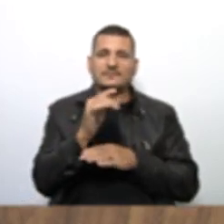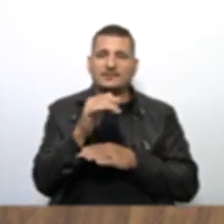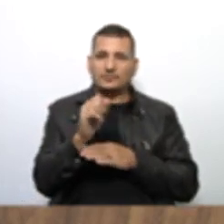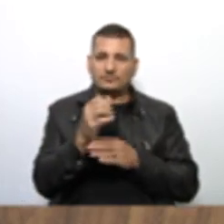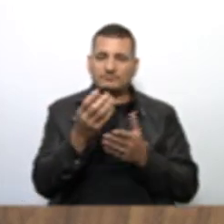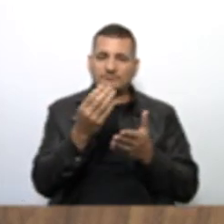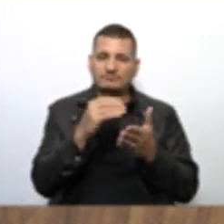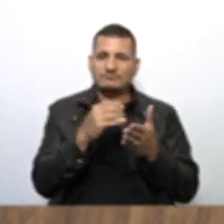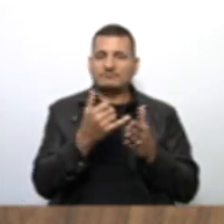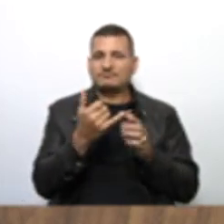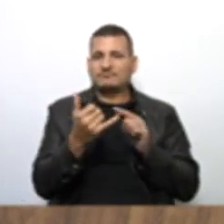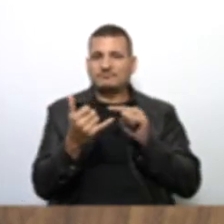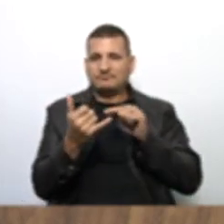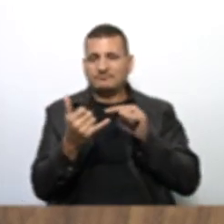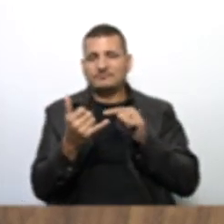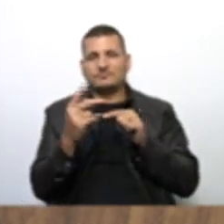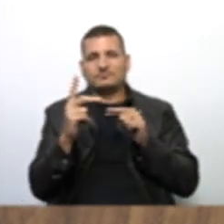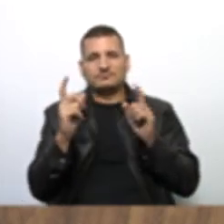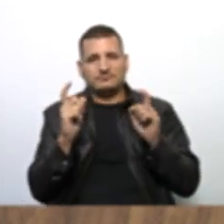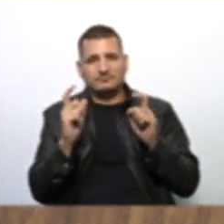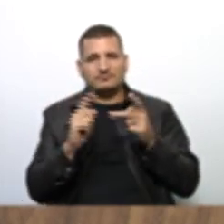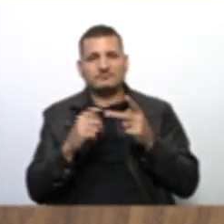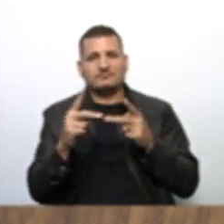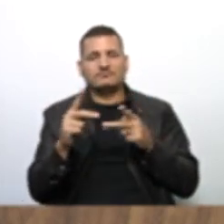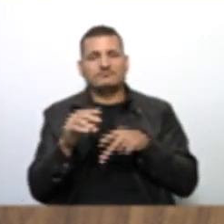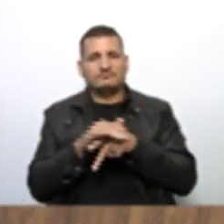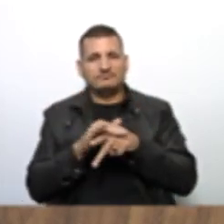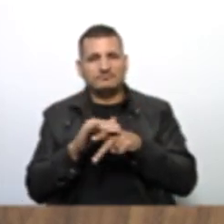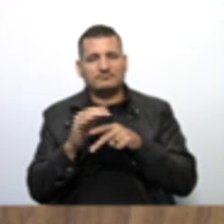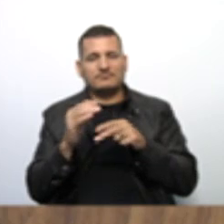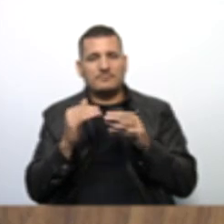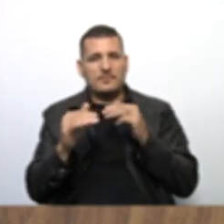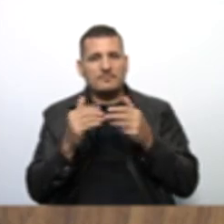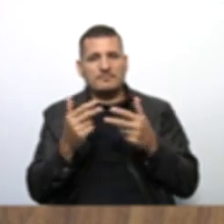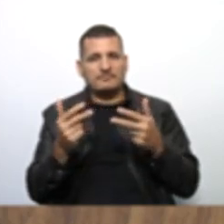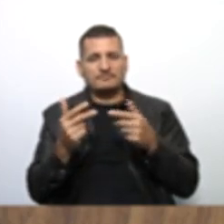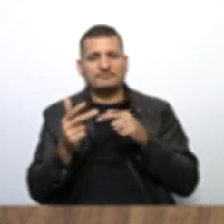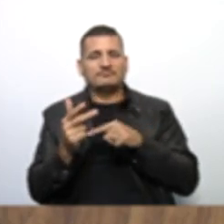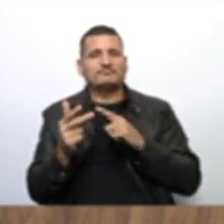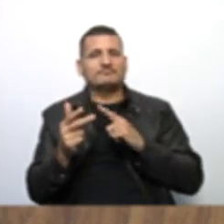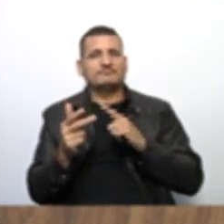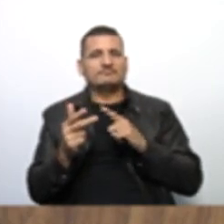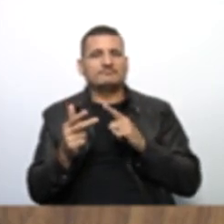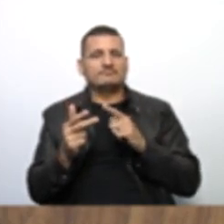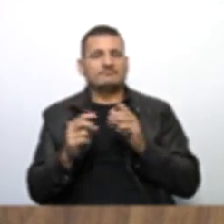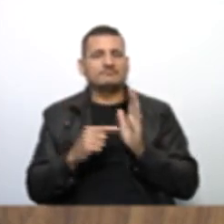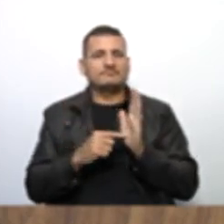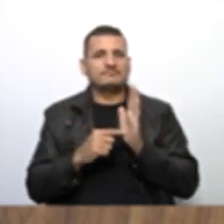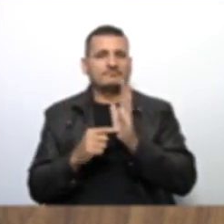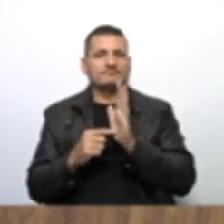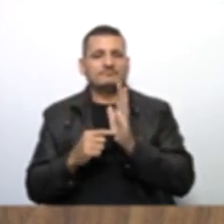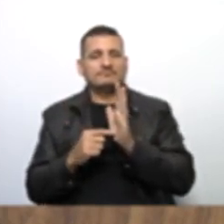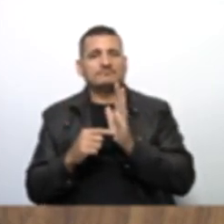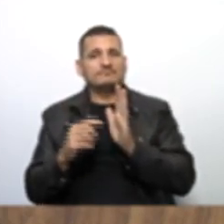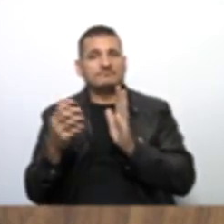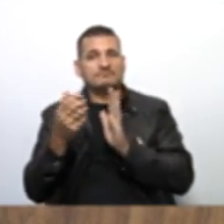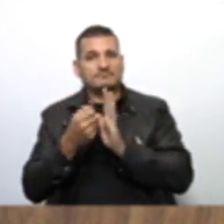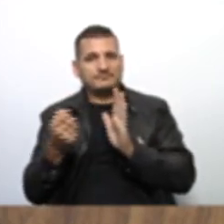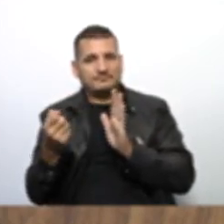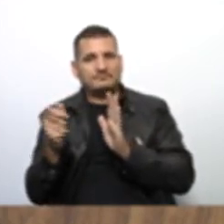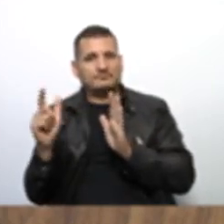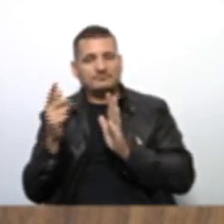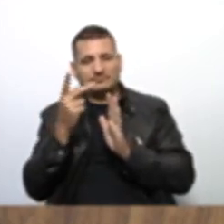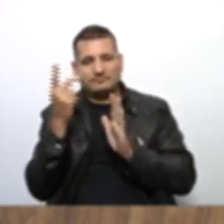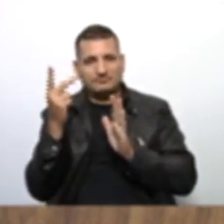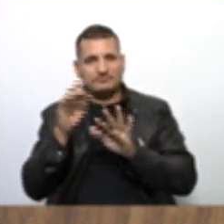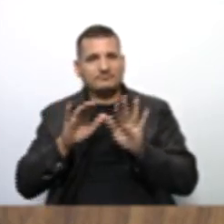no seu smartphone. Então, suas fotos, suas conversas, isso aí tudo fica exposto para utilização dessa outra pessoa lá na